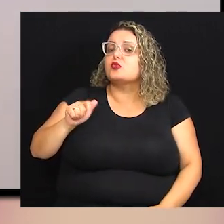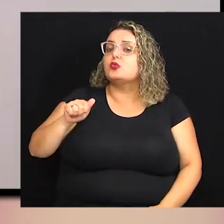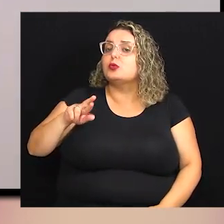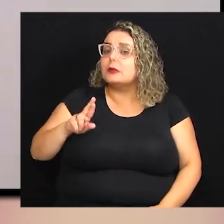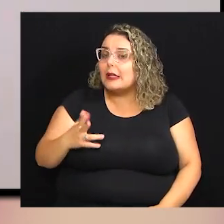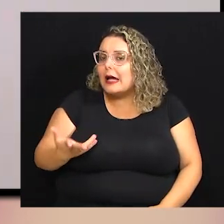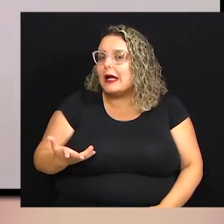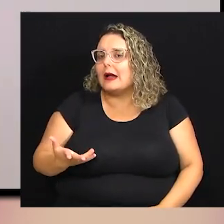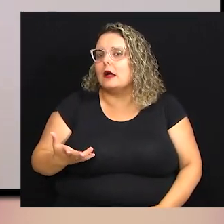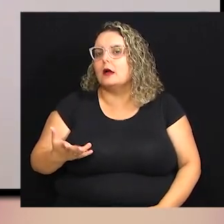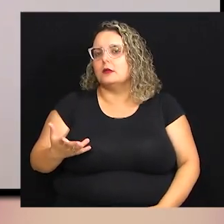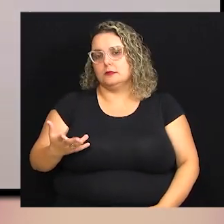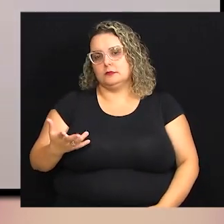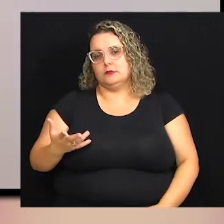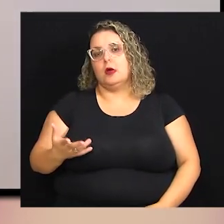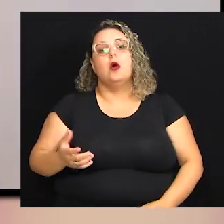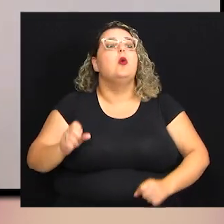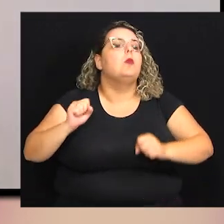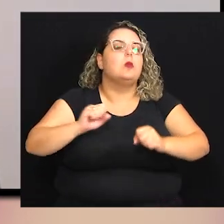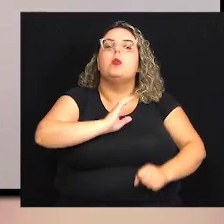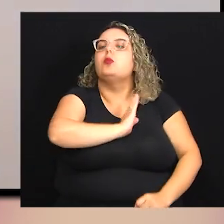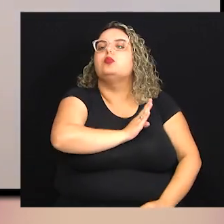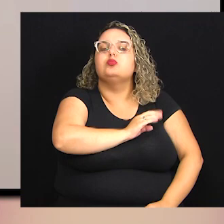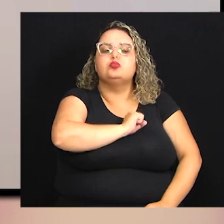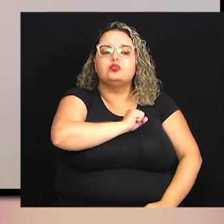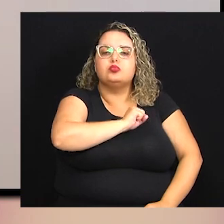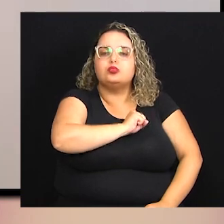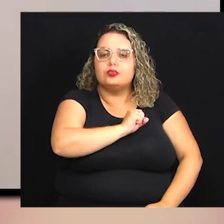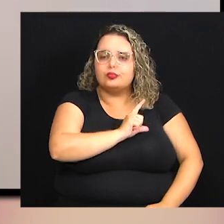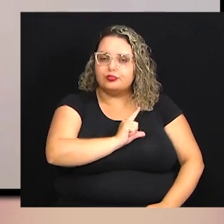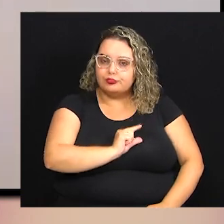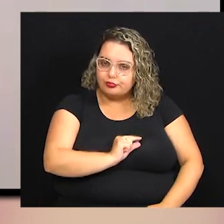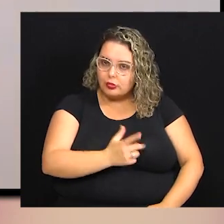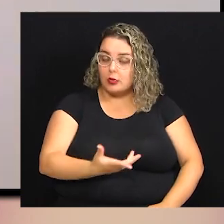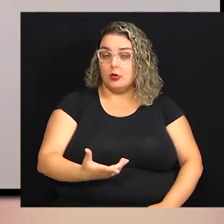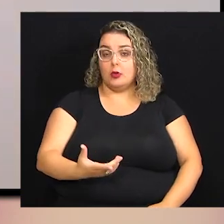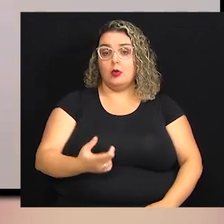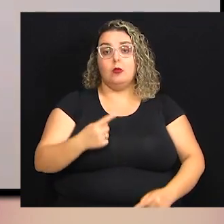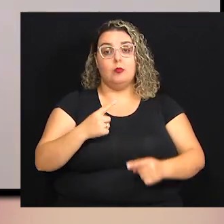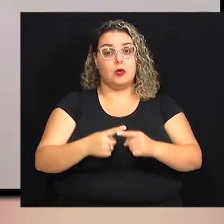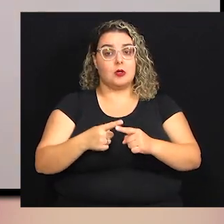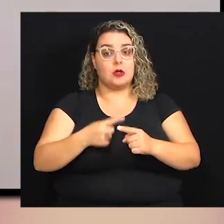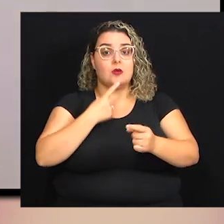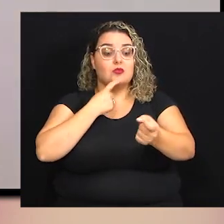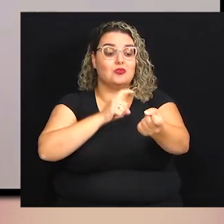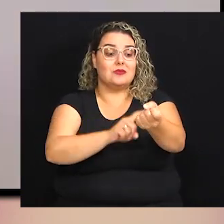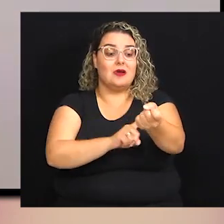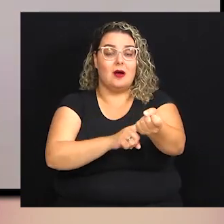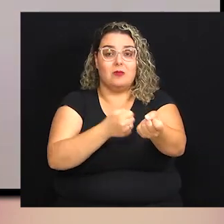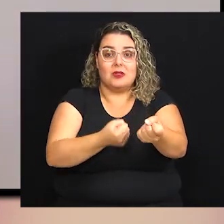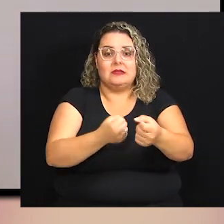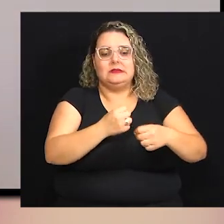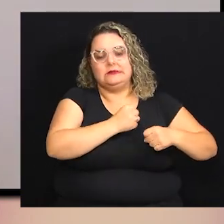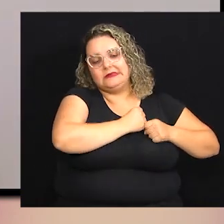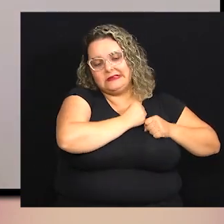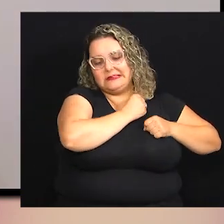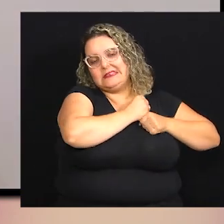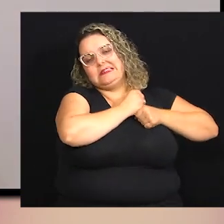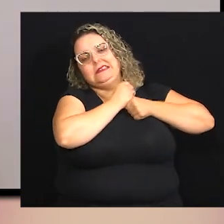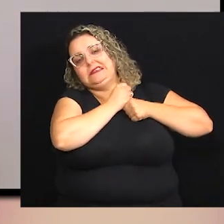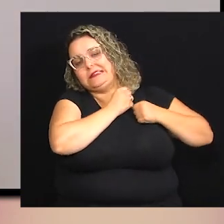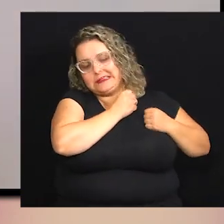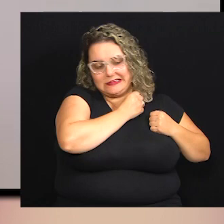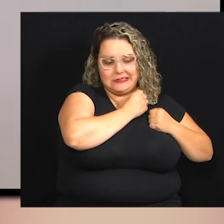um infarto por um sangue grosso, que não consegue passar pelas artérias, e aí às vezes ele tem que empurrar,